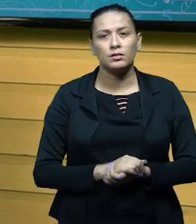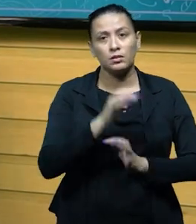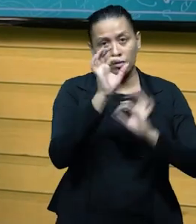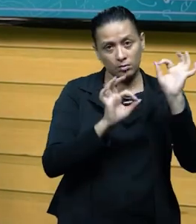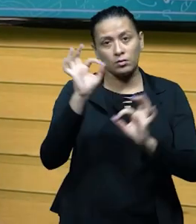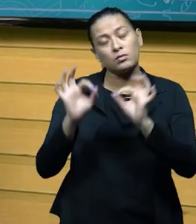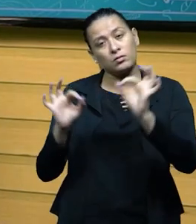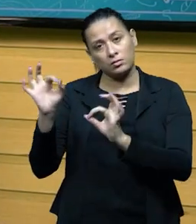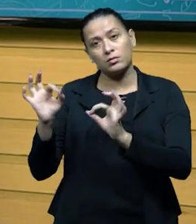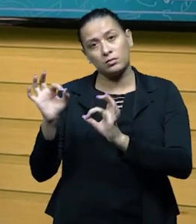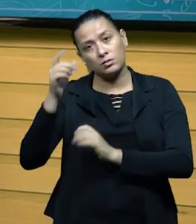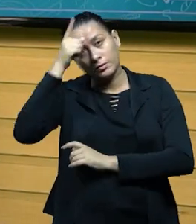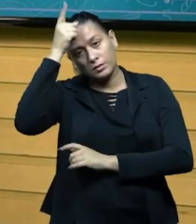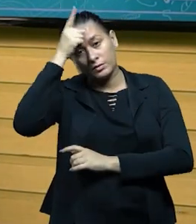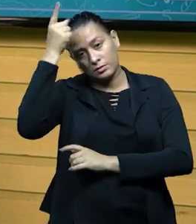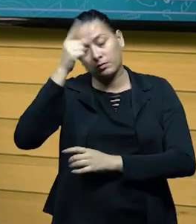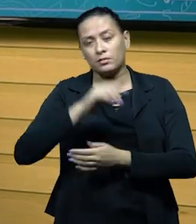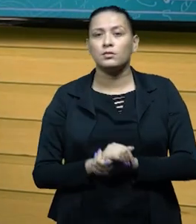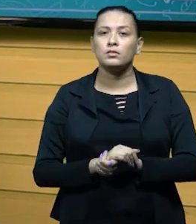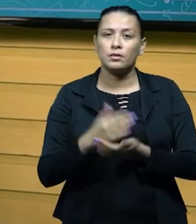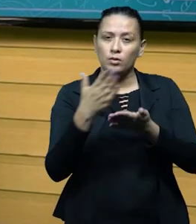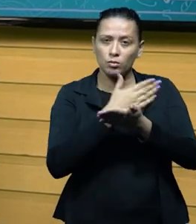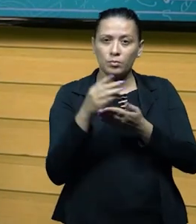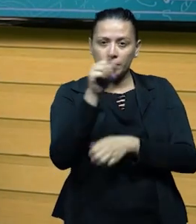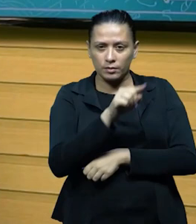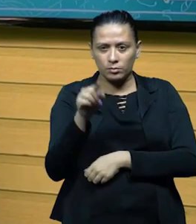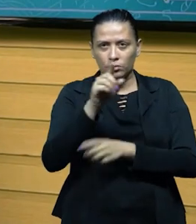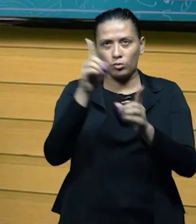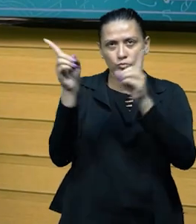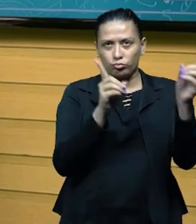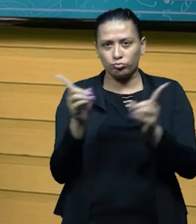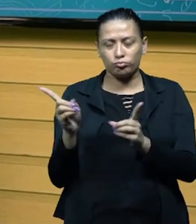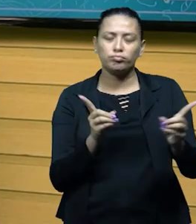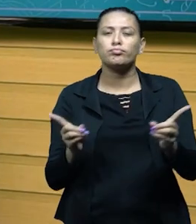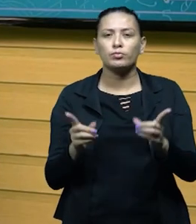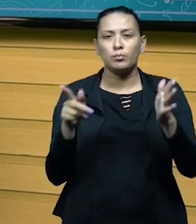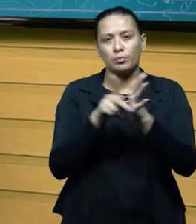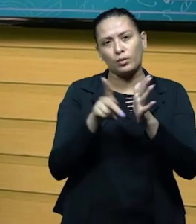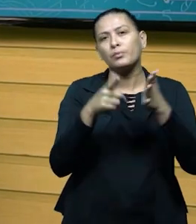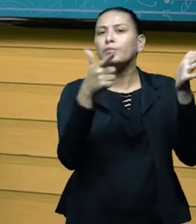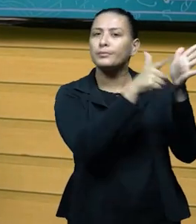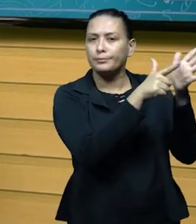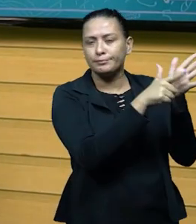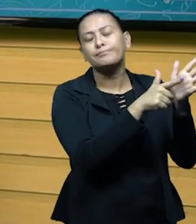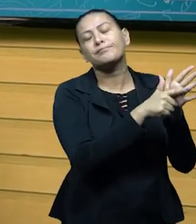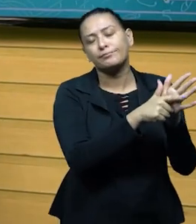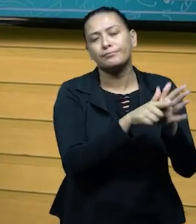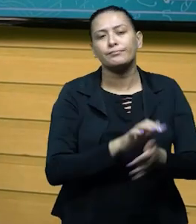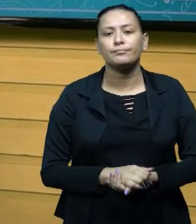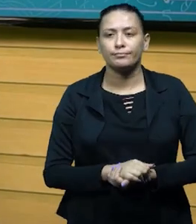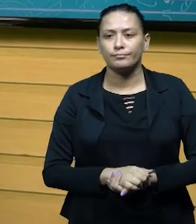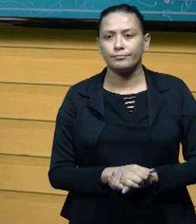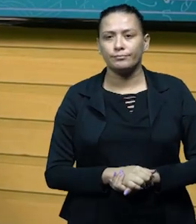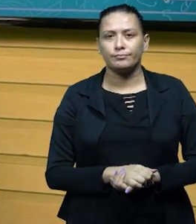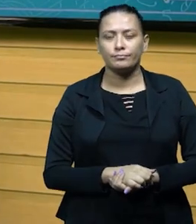de organização das ideias você vai partir do centro para as laterais do Papel Tá certo então essas ideias sempre vão